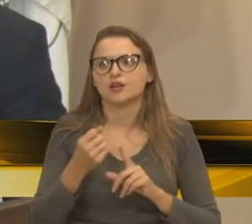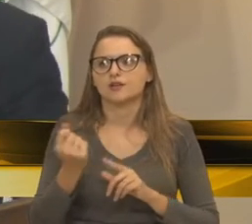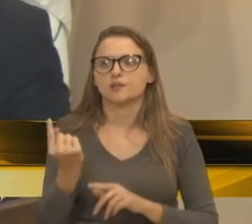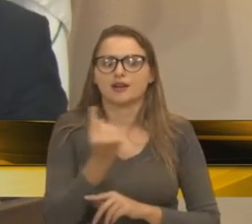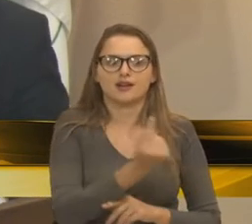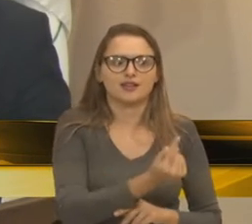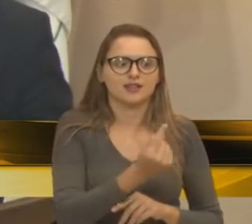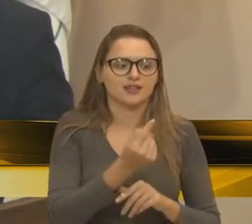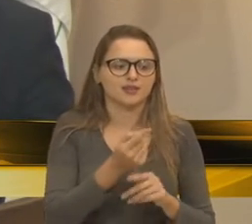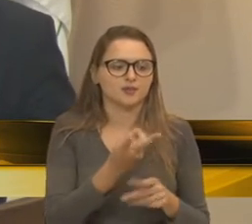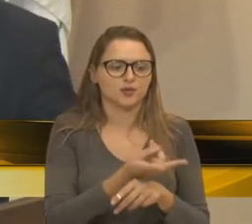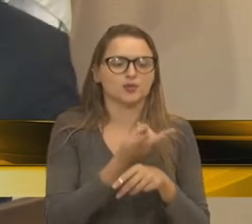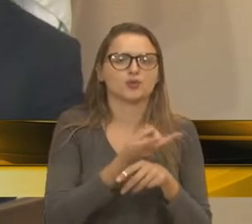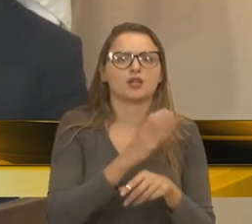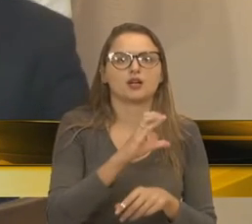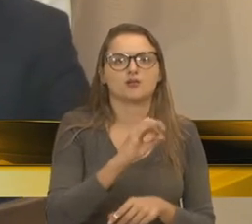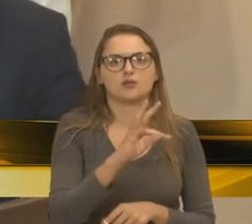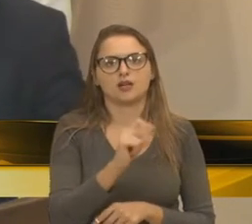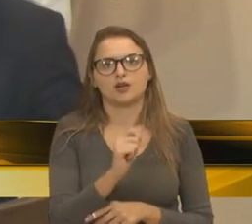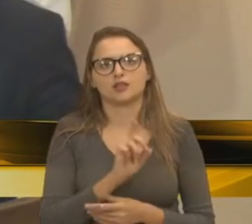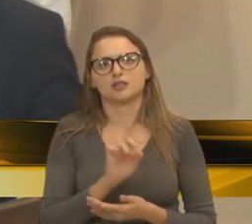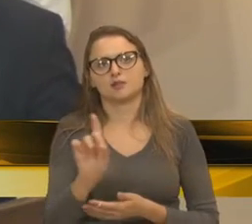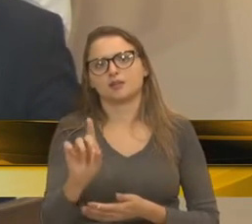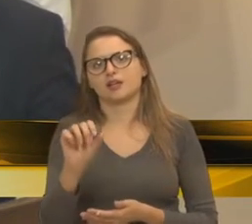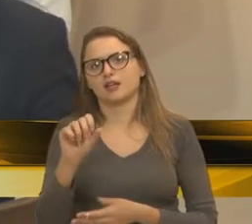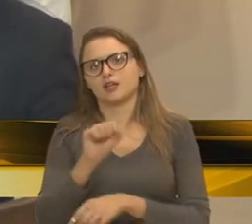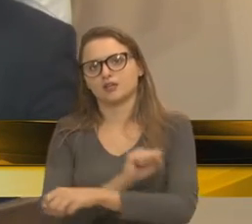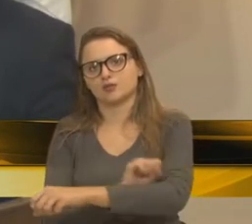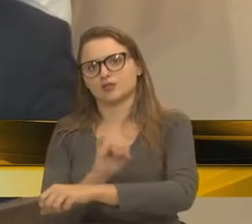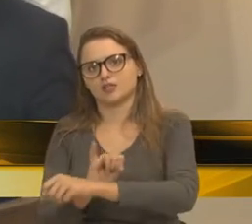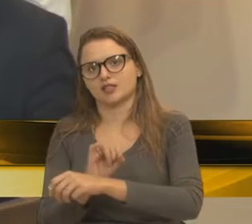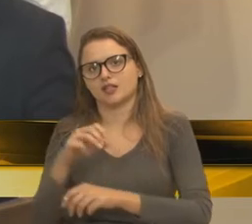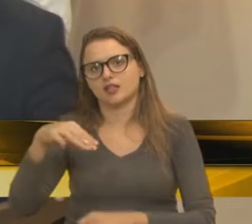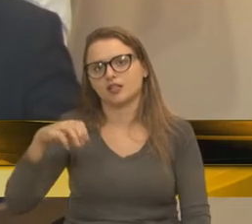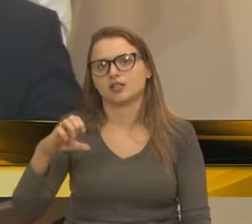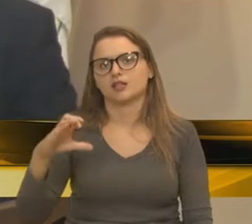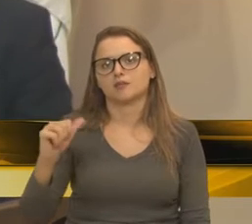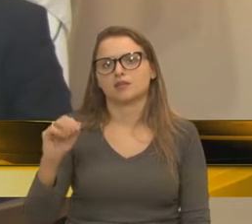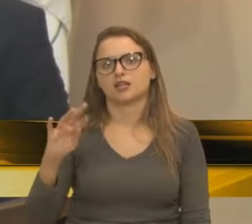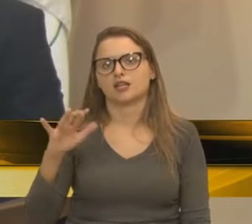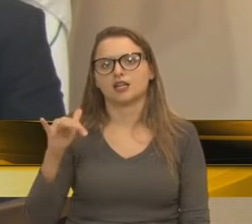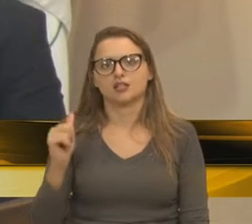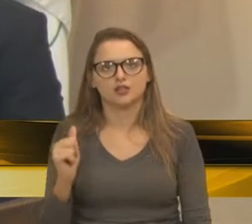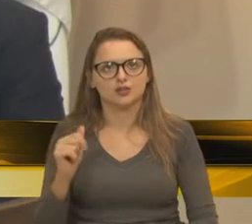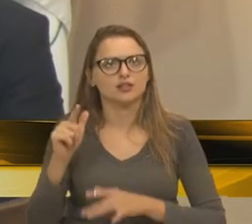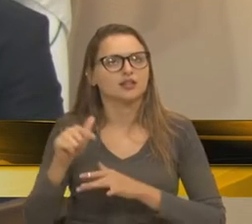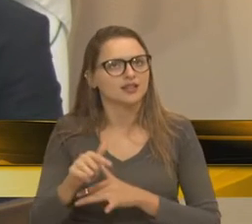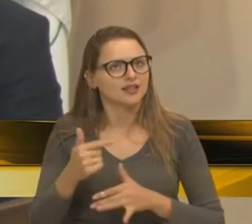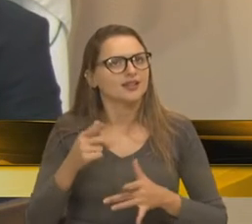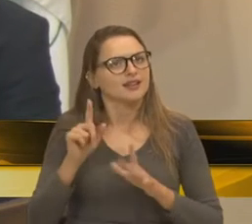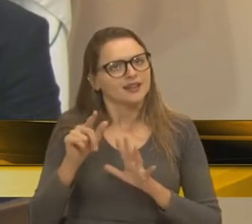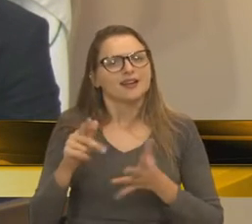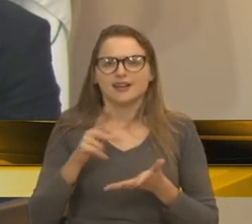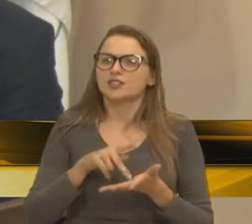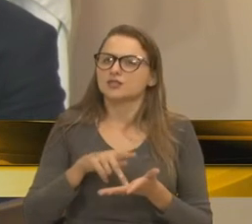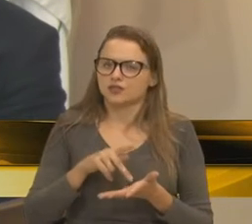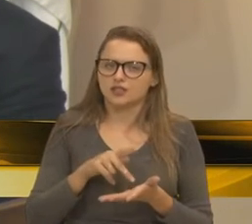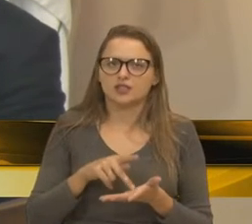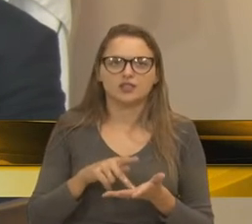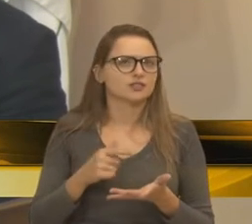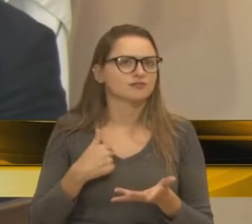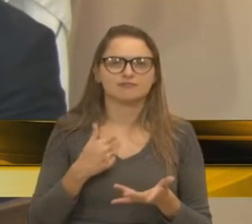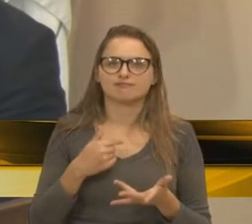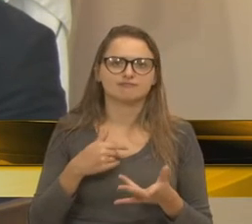uma cota? Para ir lá no Senai Mecatrônica e sair da região norte. Então, gente, sinceramente, eu não estou